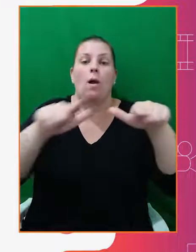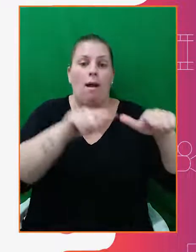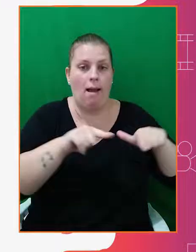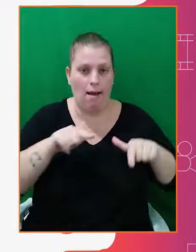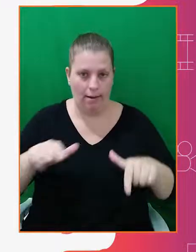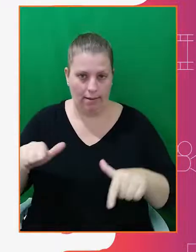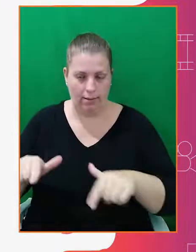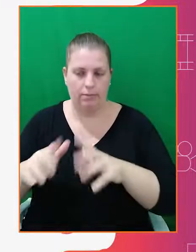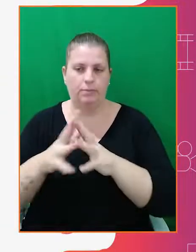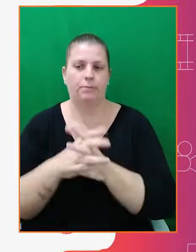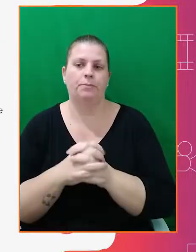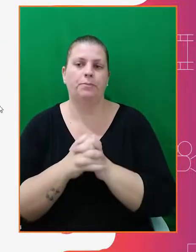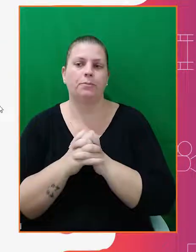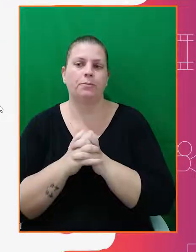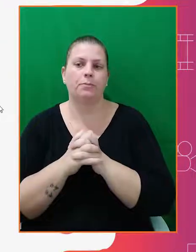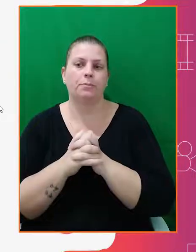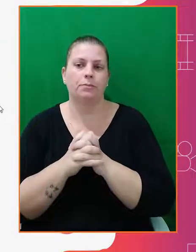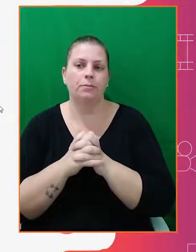locais.